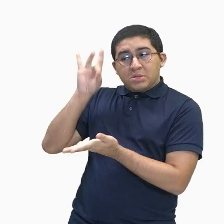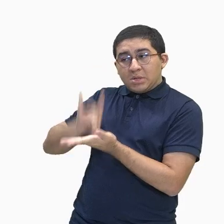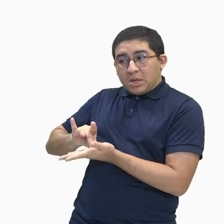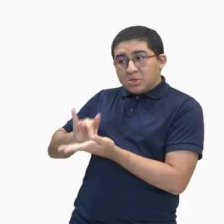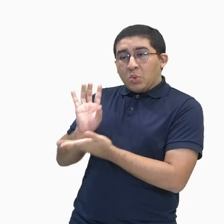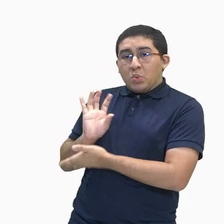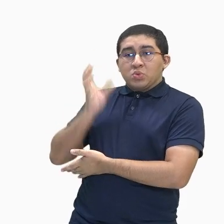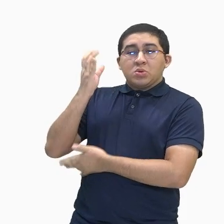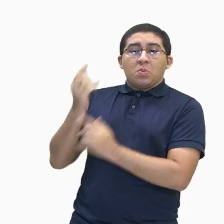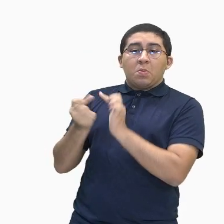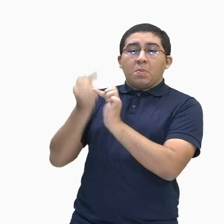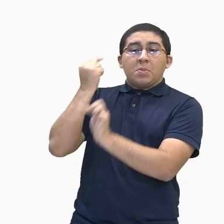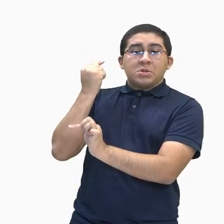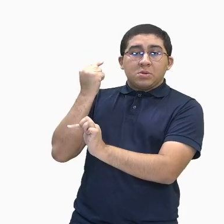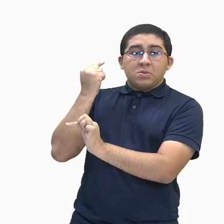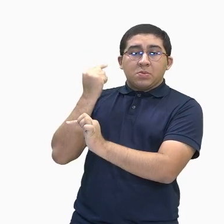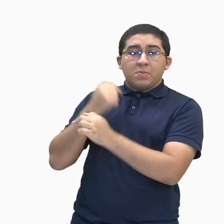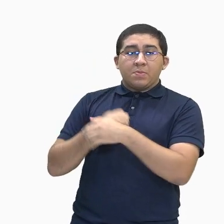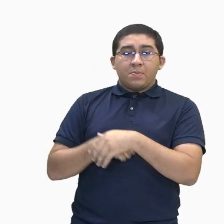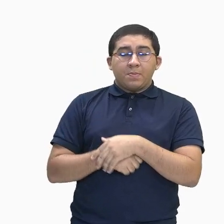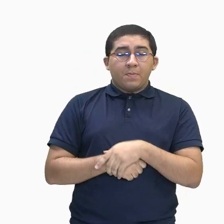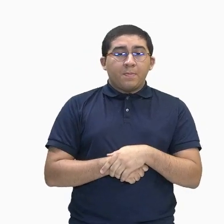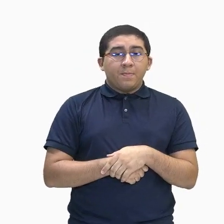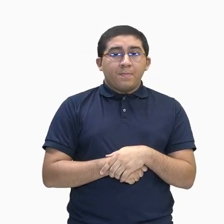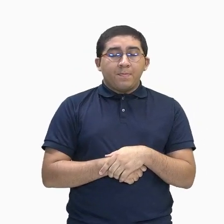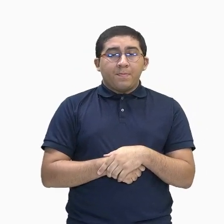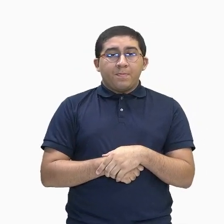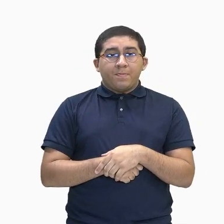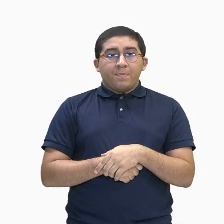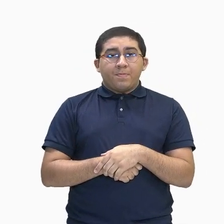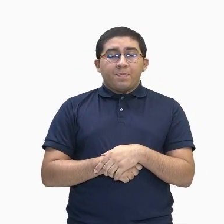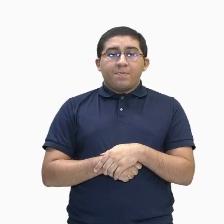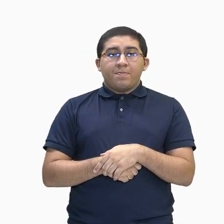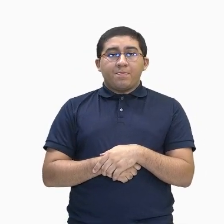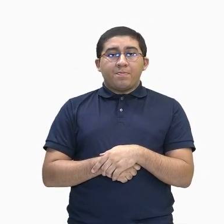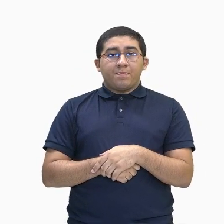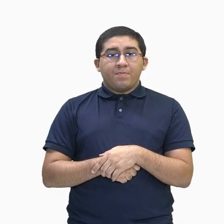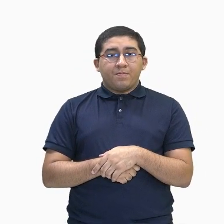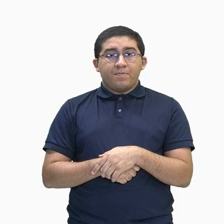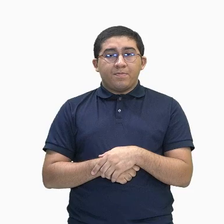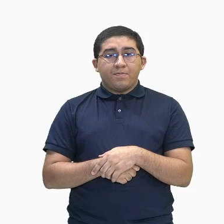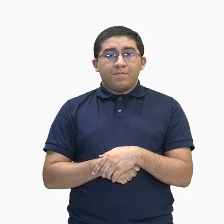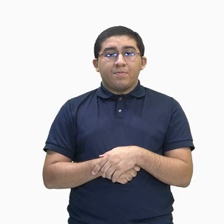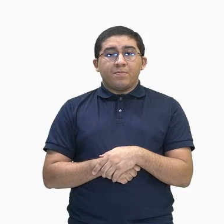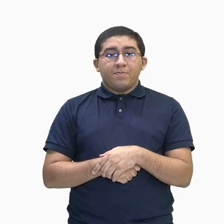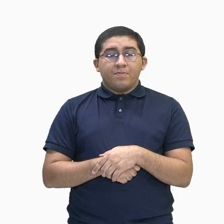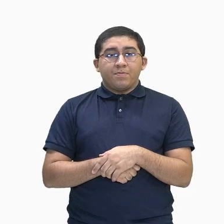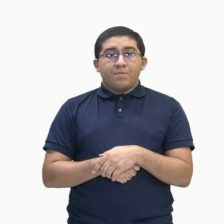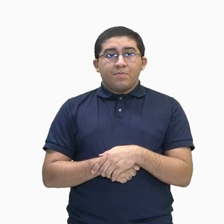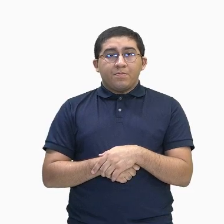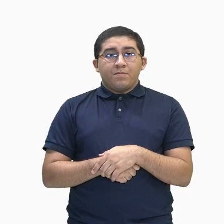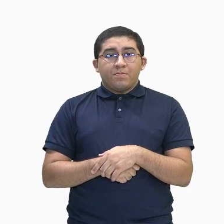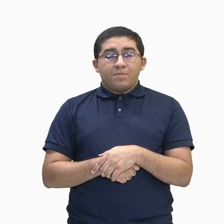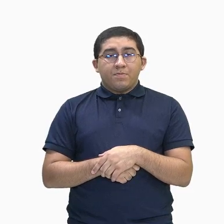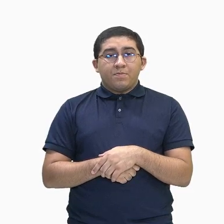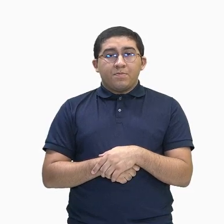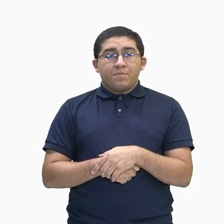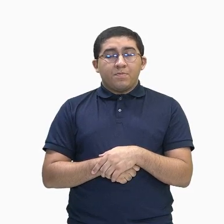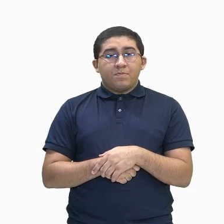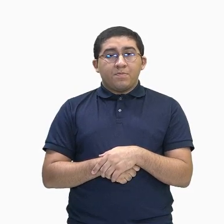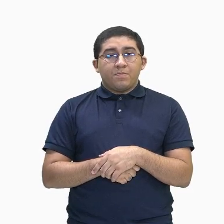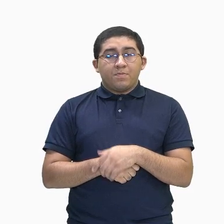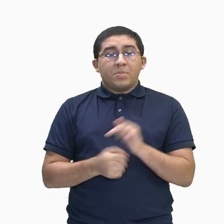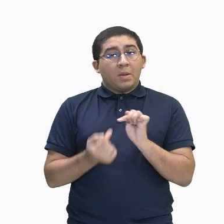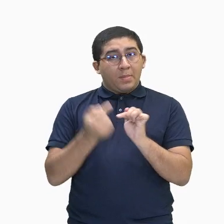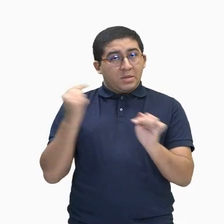passado, tá? Então, o simple past é para informar, para dizer algo que já acabou, que já encerrou. E